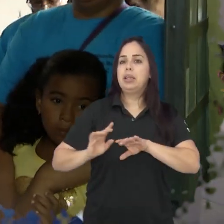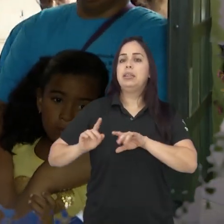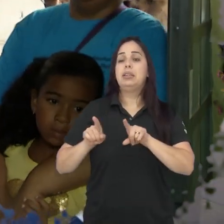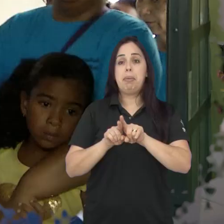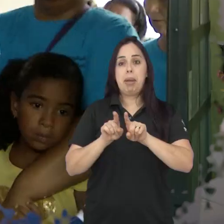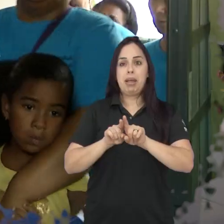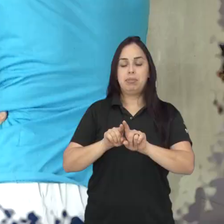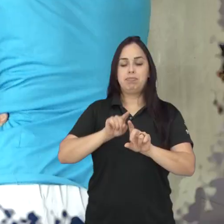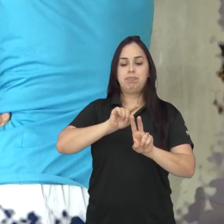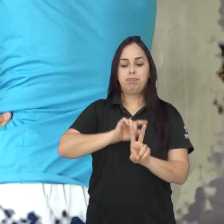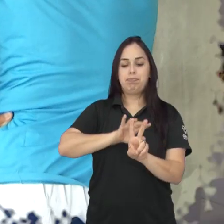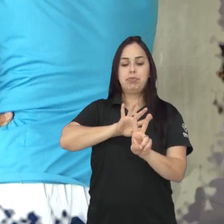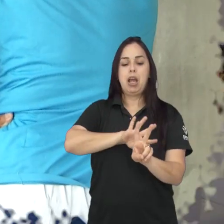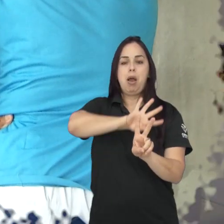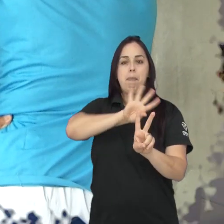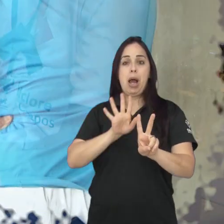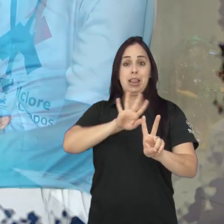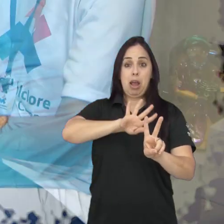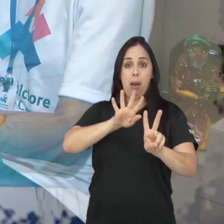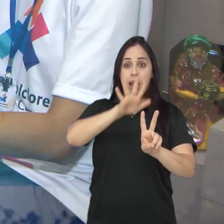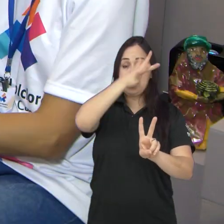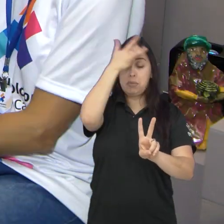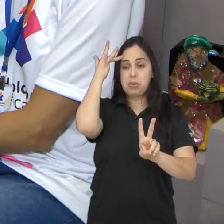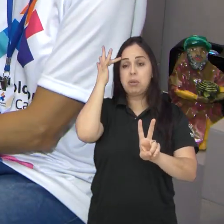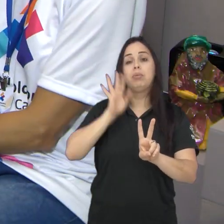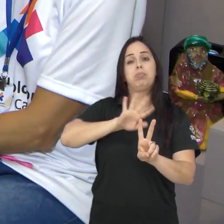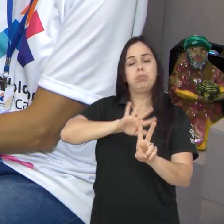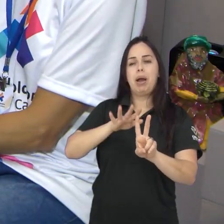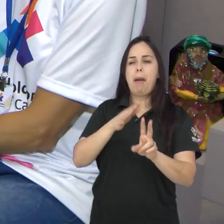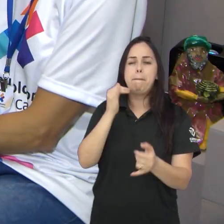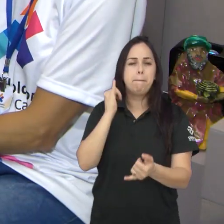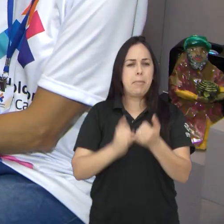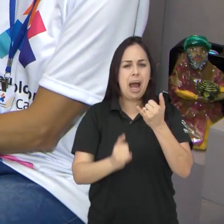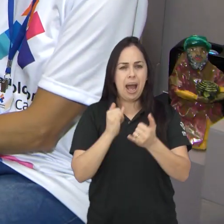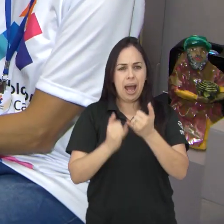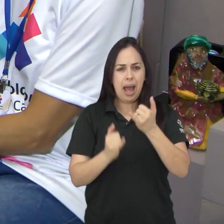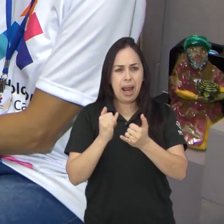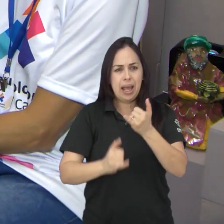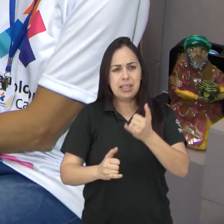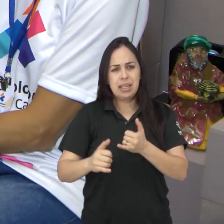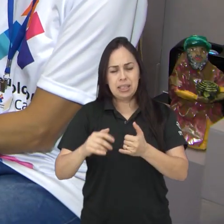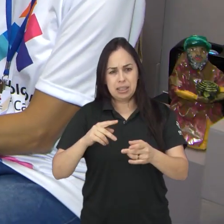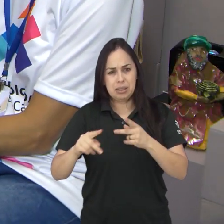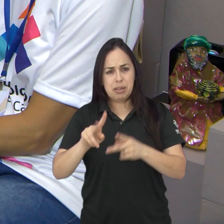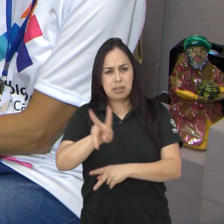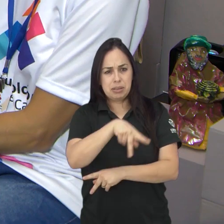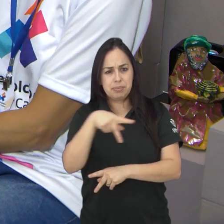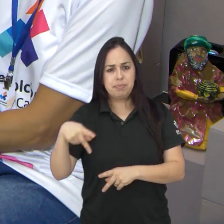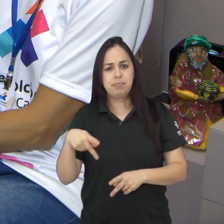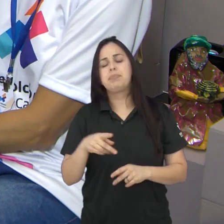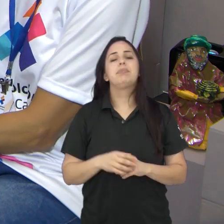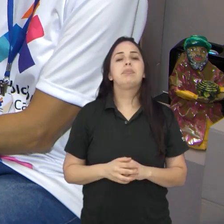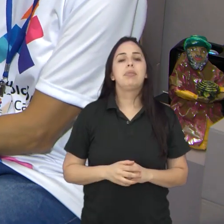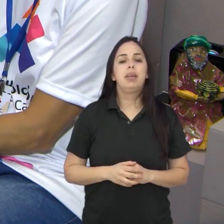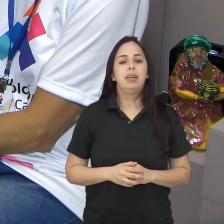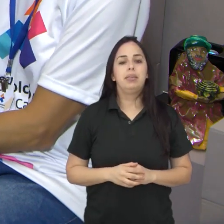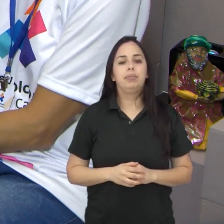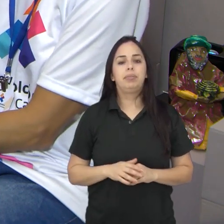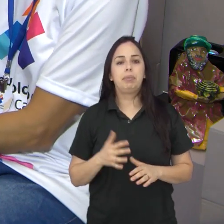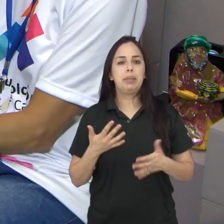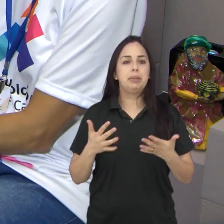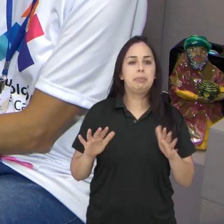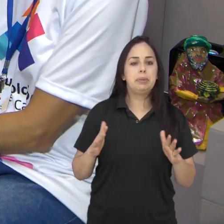no cortejo pela rua acompanhando. Mais ou menos parecida com a que a gente tem aqui em São José, no Vale do Paraíba, na verdade, algumas cidades aqui,